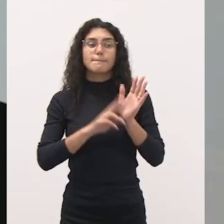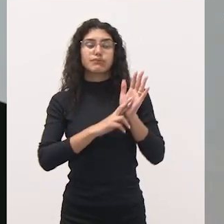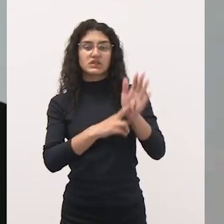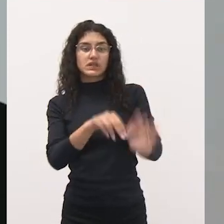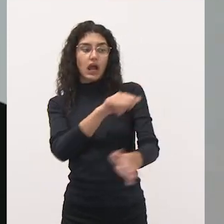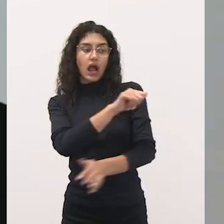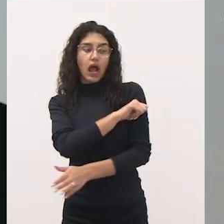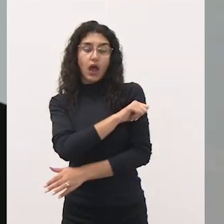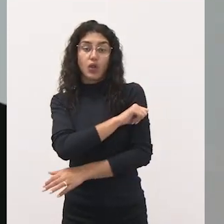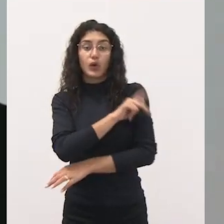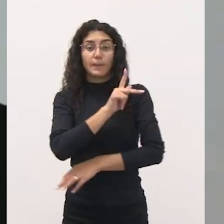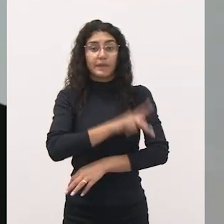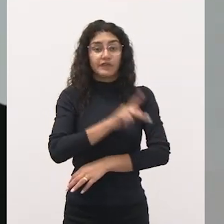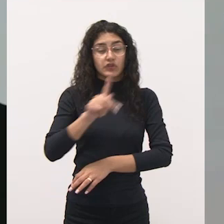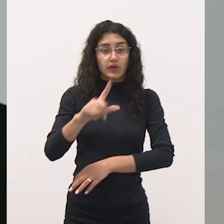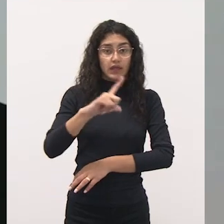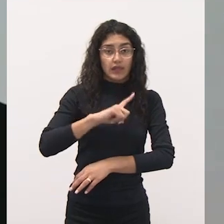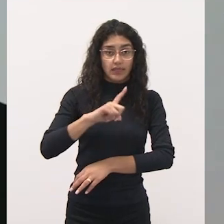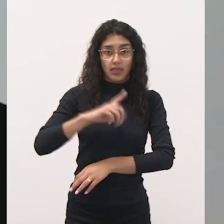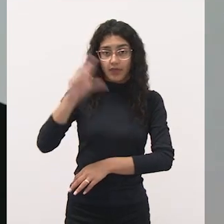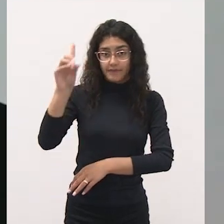com alguma deficiência?